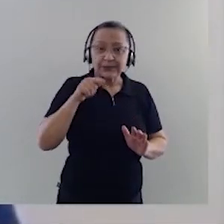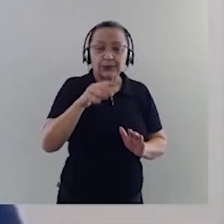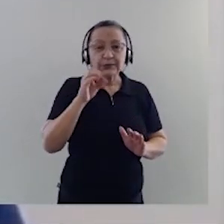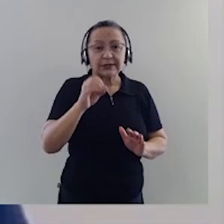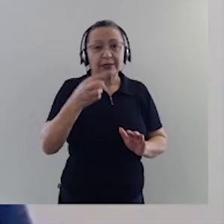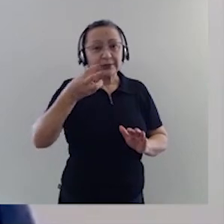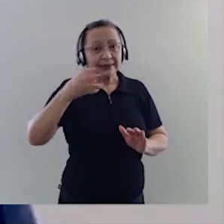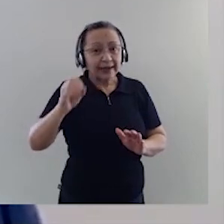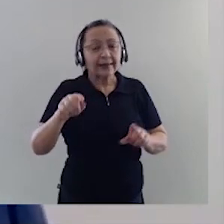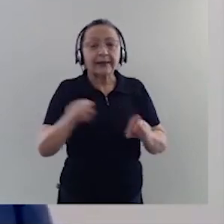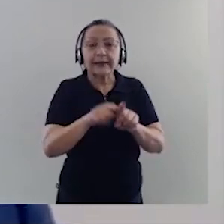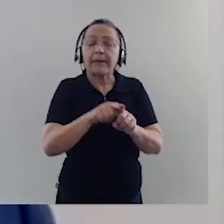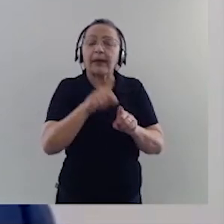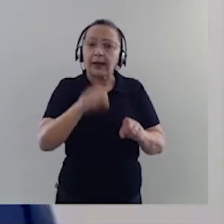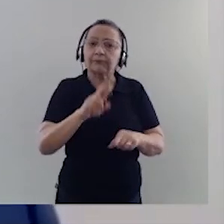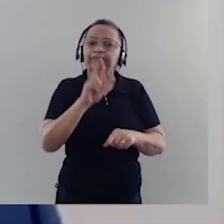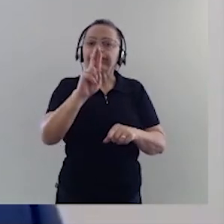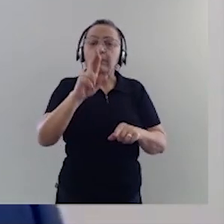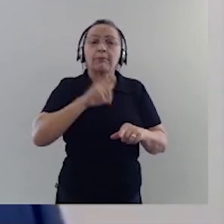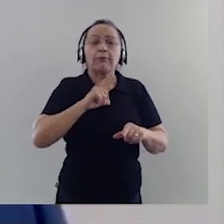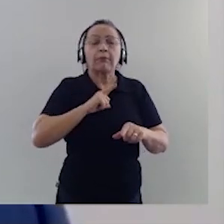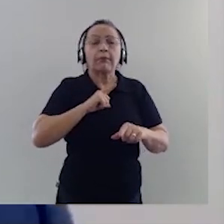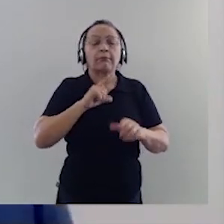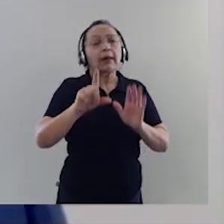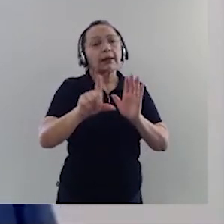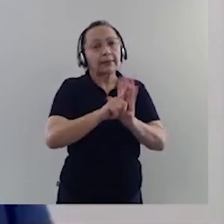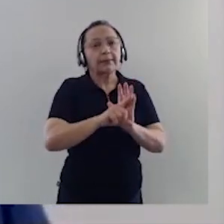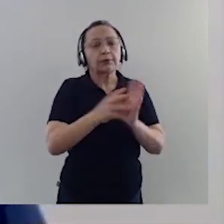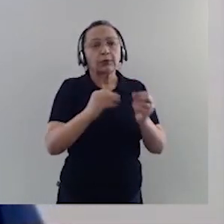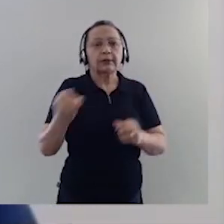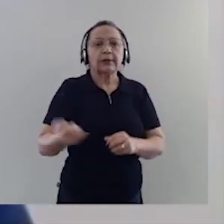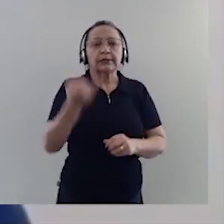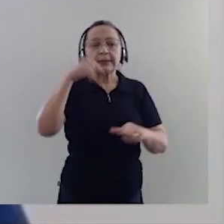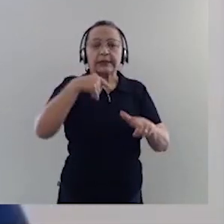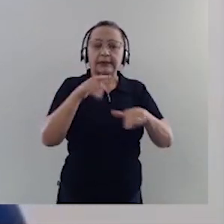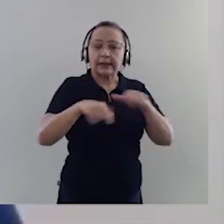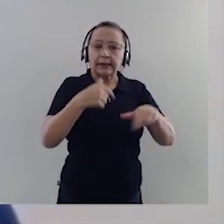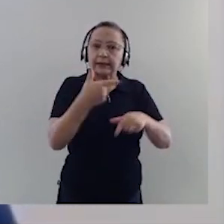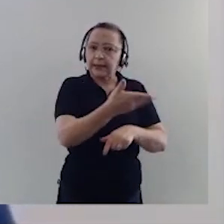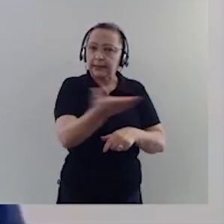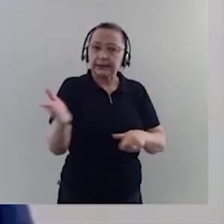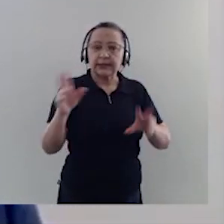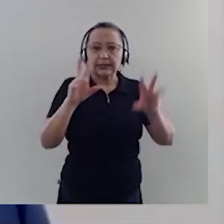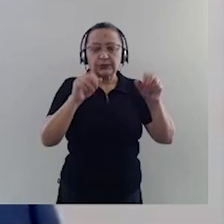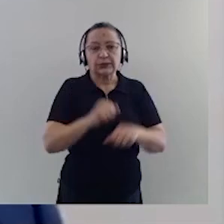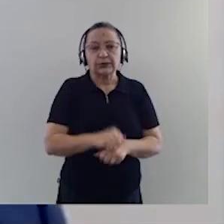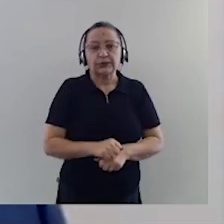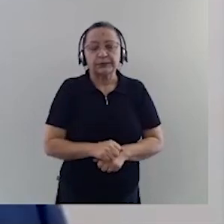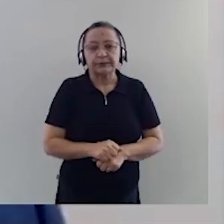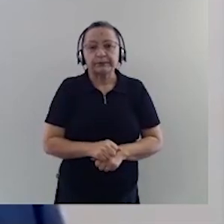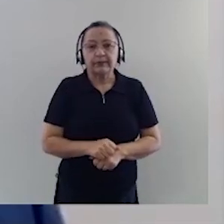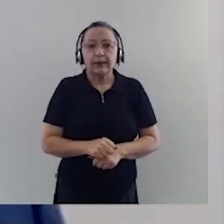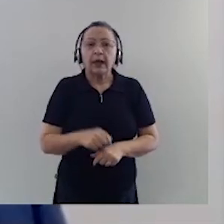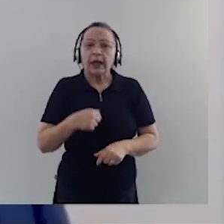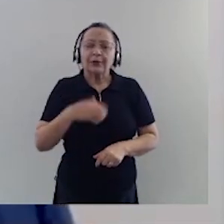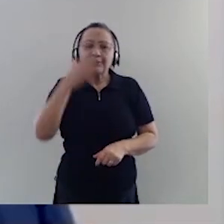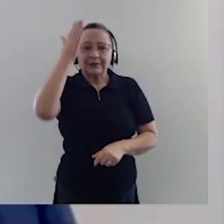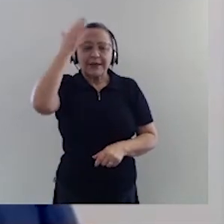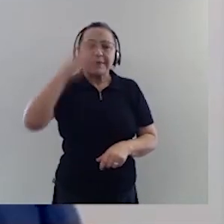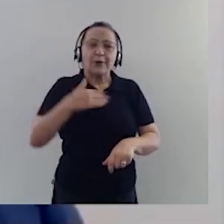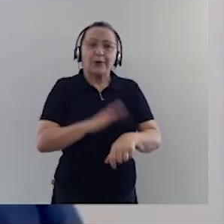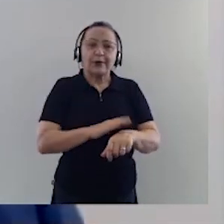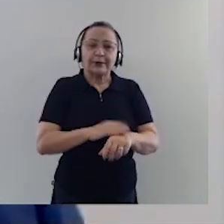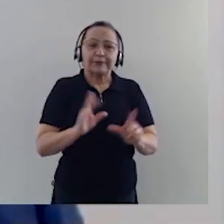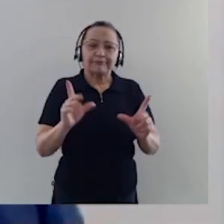uma ferramenta muito interessante para o assunto. E, por último, já concluindo, eu já sei que meu horário termina,